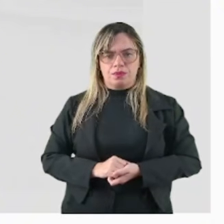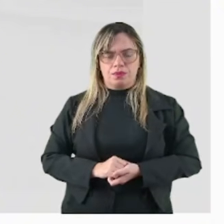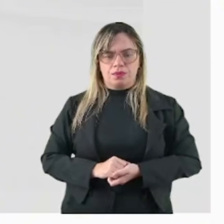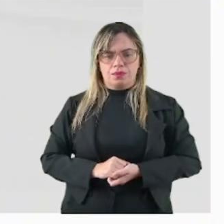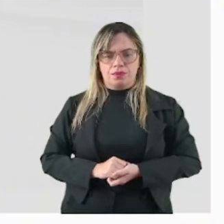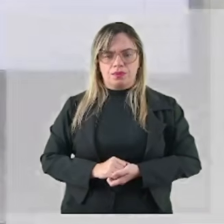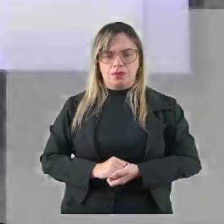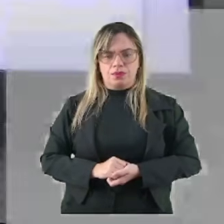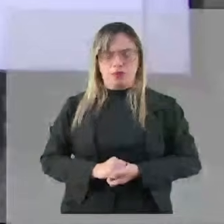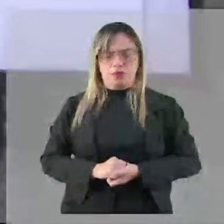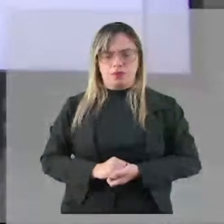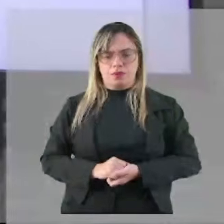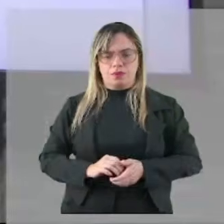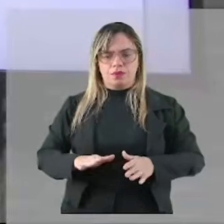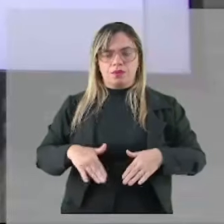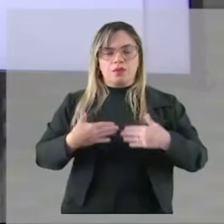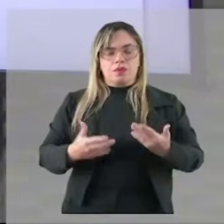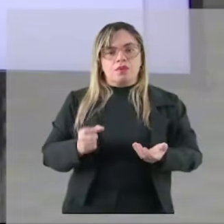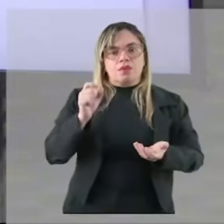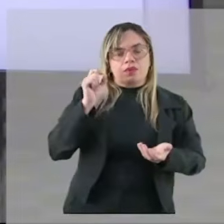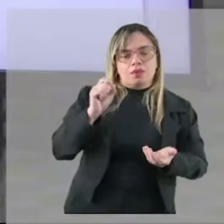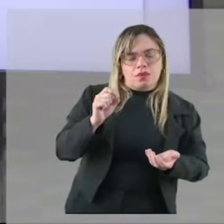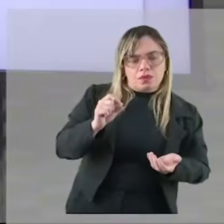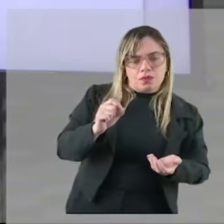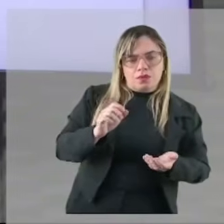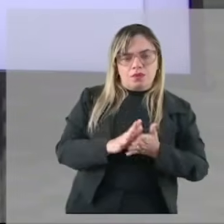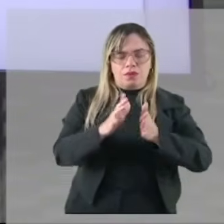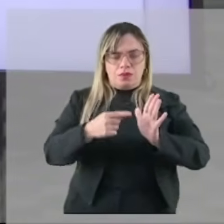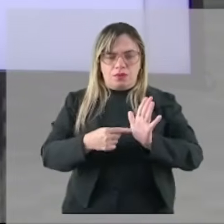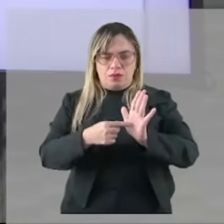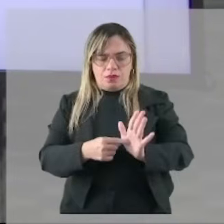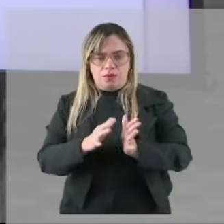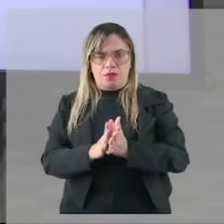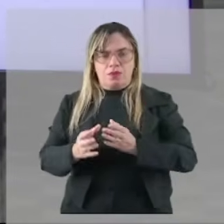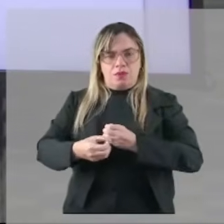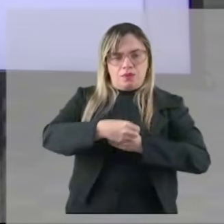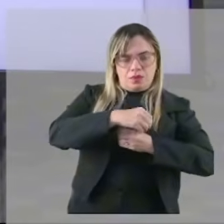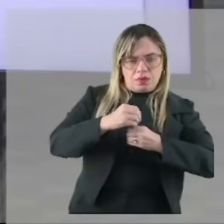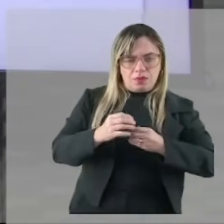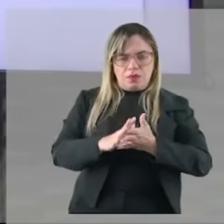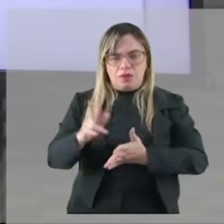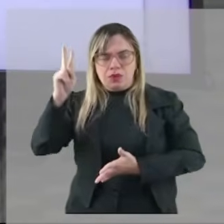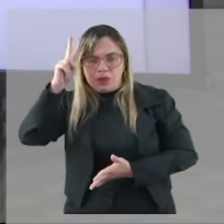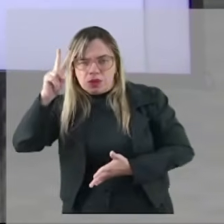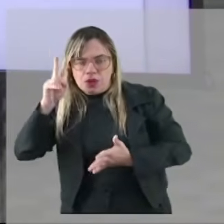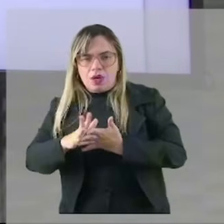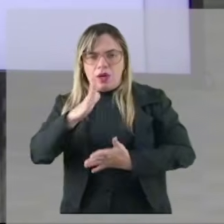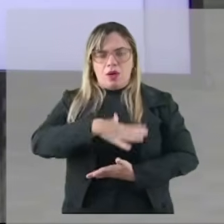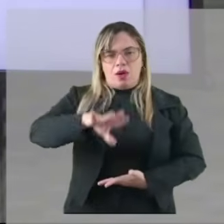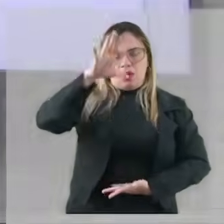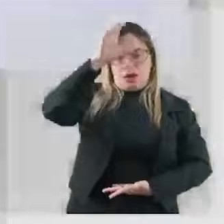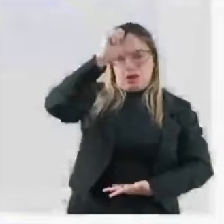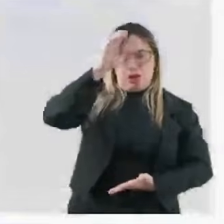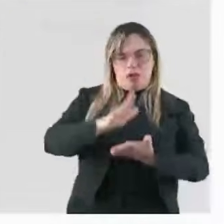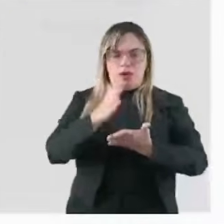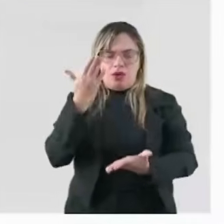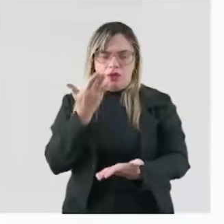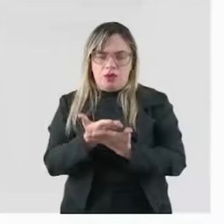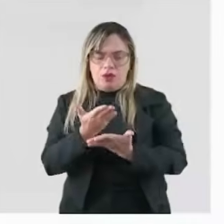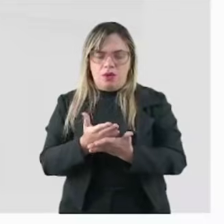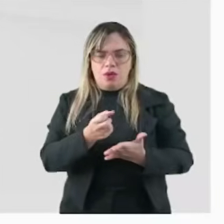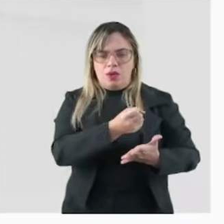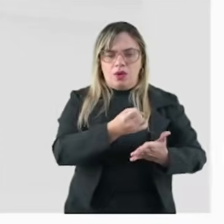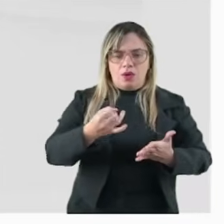H12O6. Minha gente, está aqui a nossa molécula. Bora lembrar o que nós aprendemos agora há pouco na aula. Vamos lá. Quanto